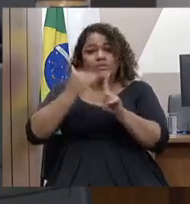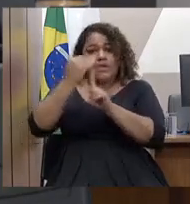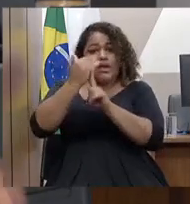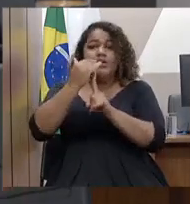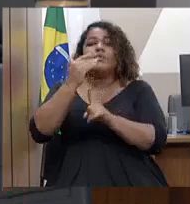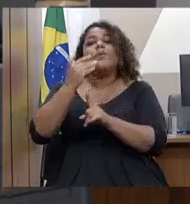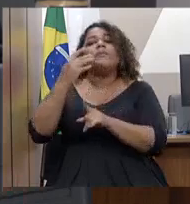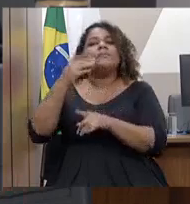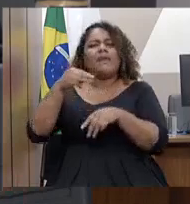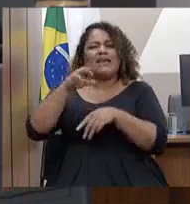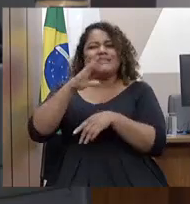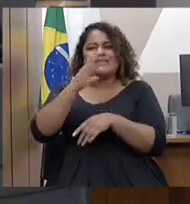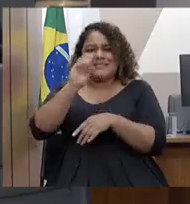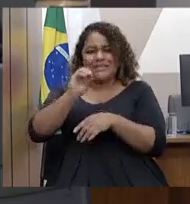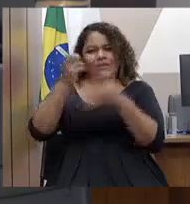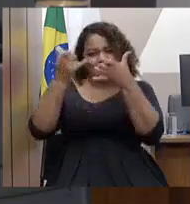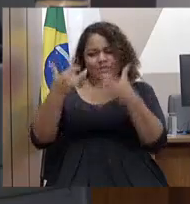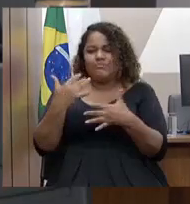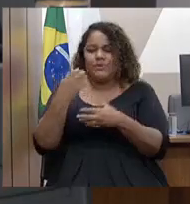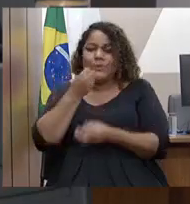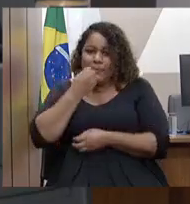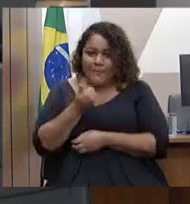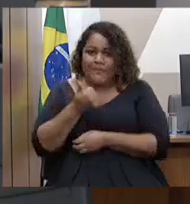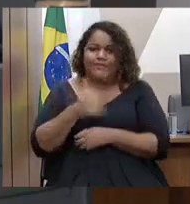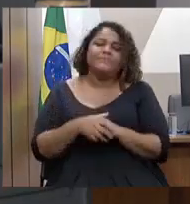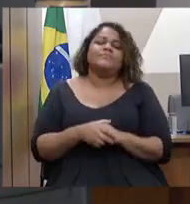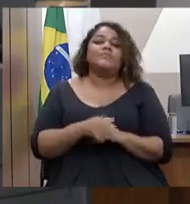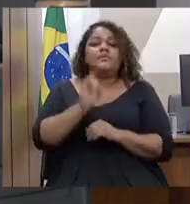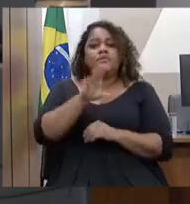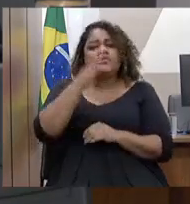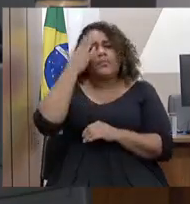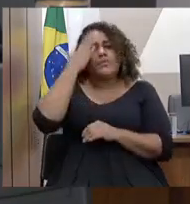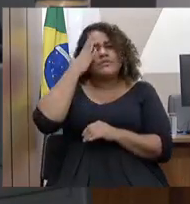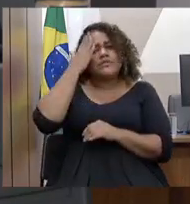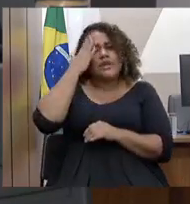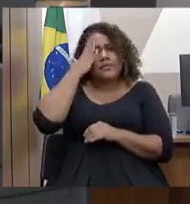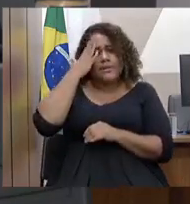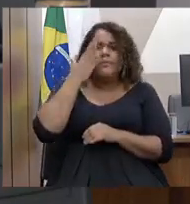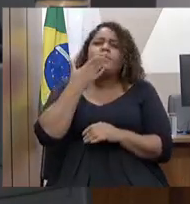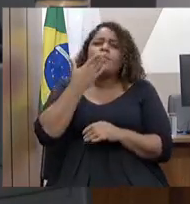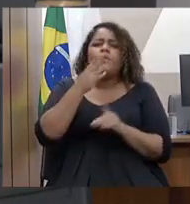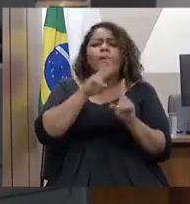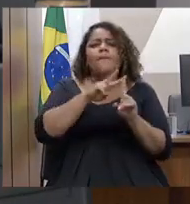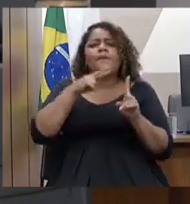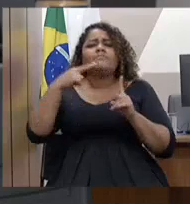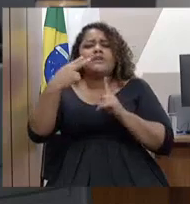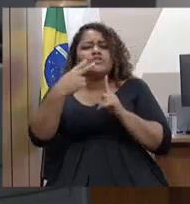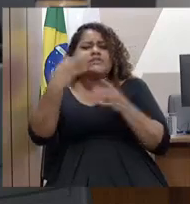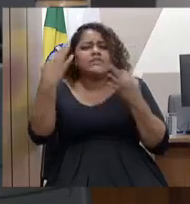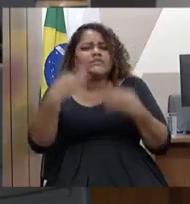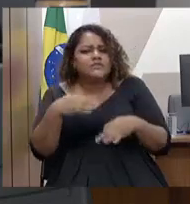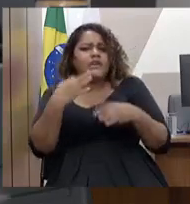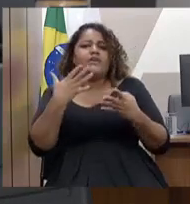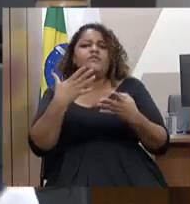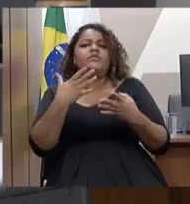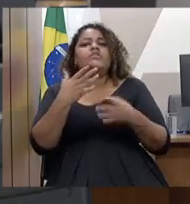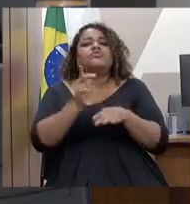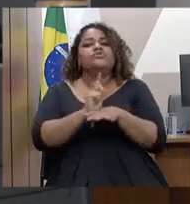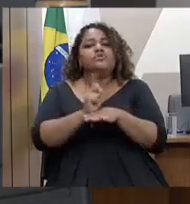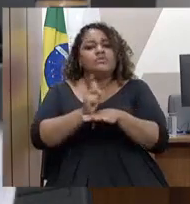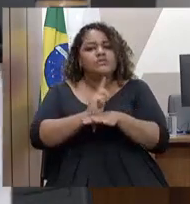fazer essa citação para os senhores entenderem como que deve ser a perspectiva de gestão de saúde e segurança no trabalho